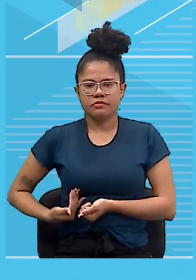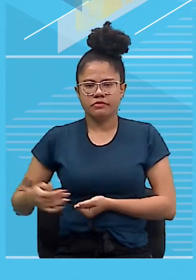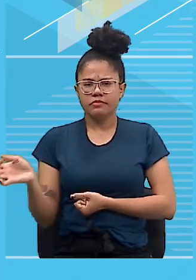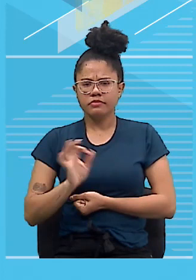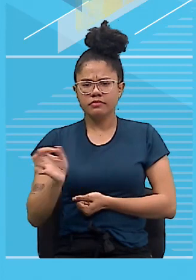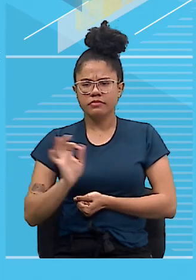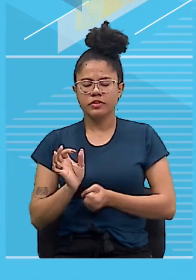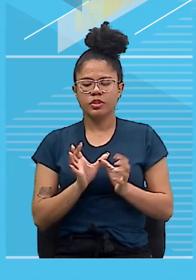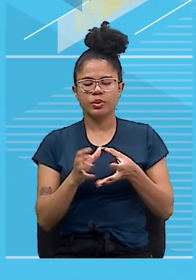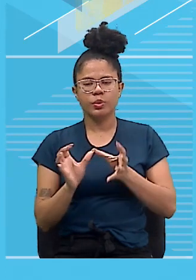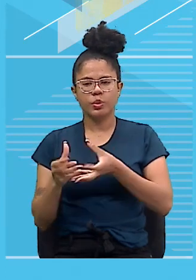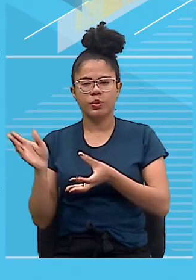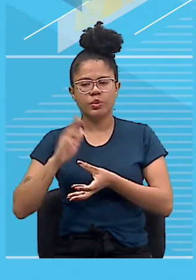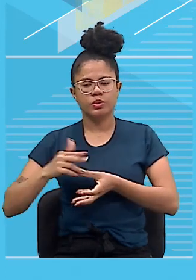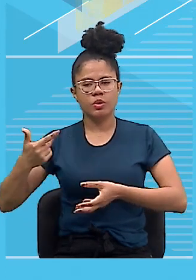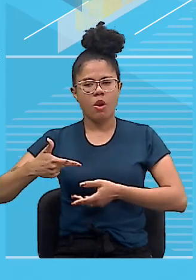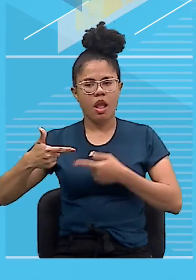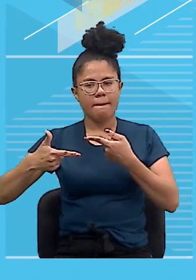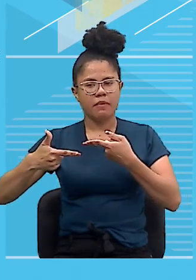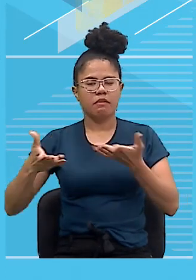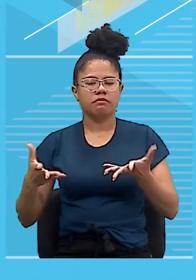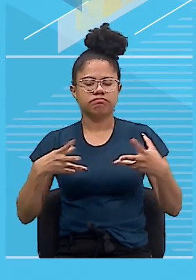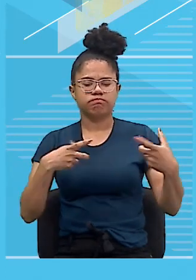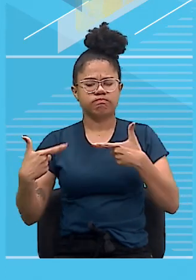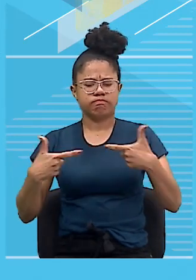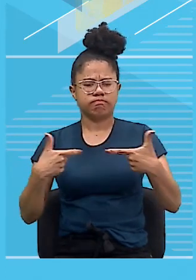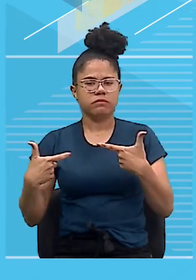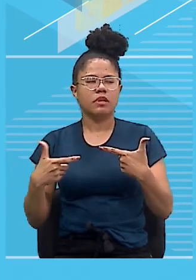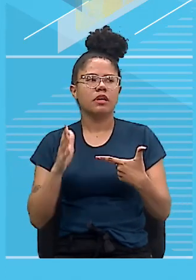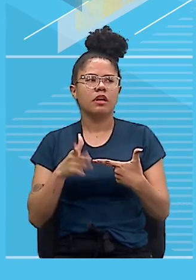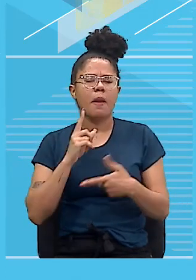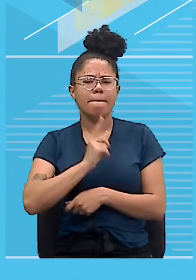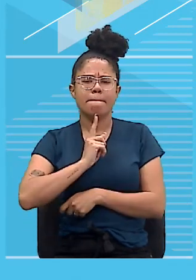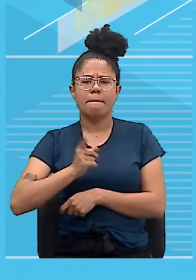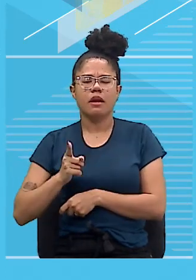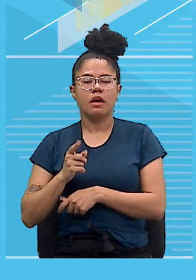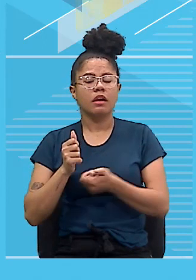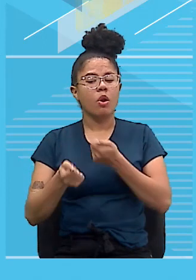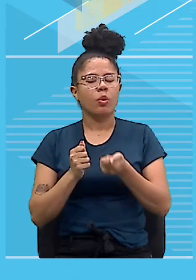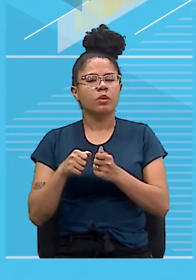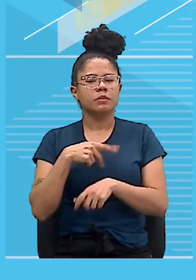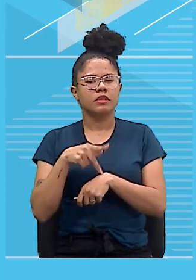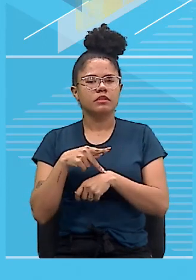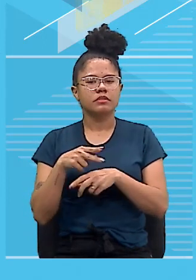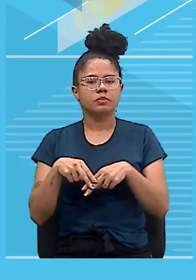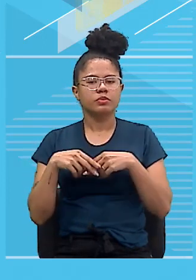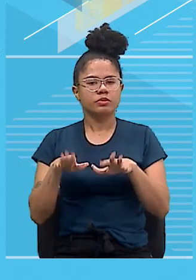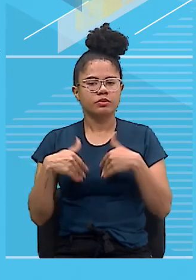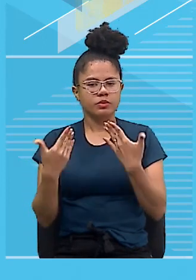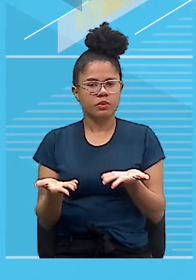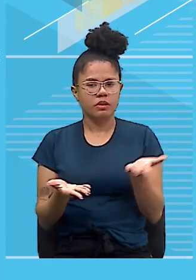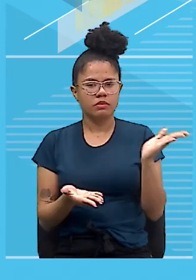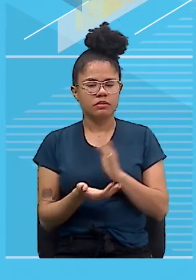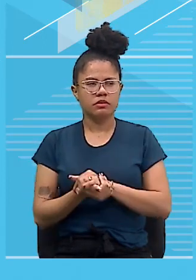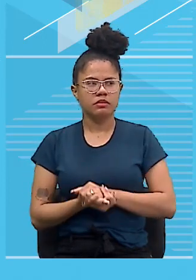armados tomaram de conta do país galera Qual é o motivo dos conflitos